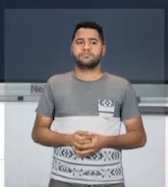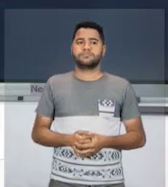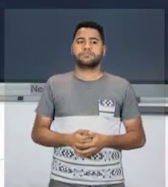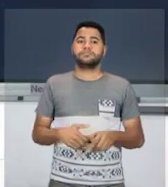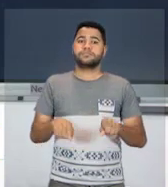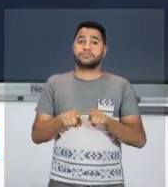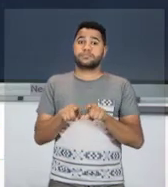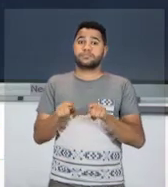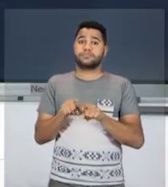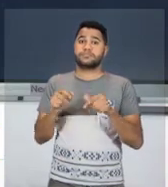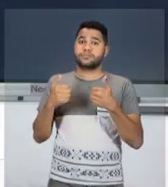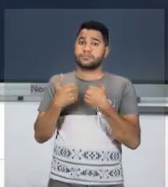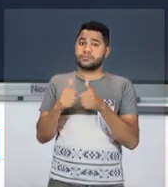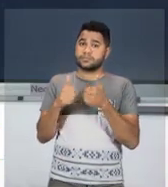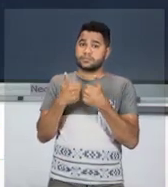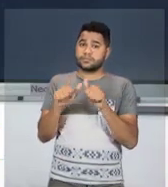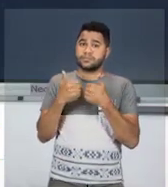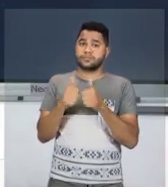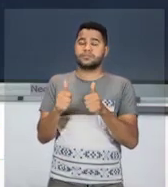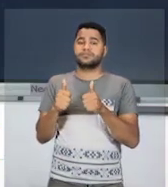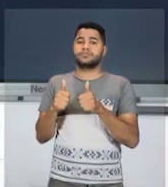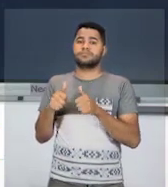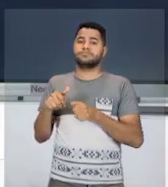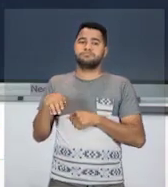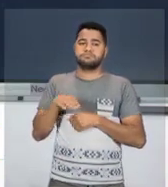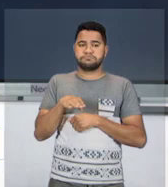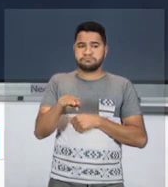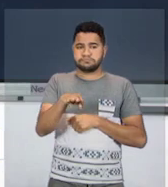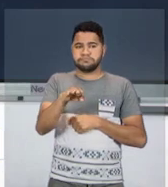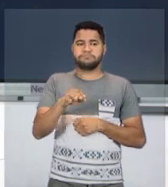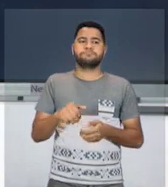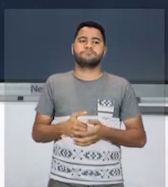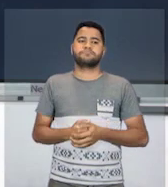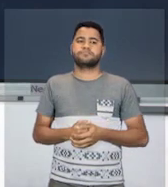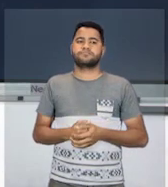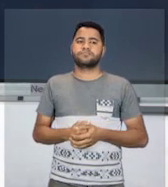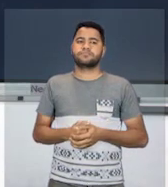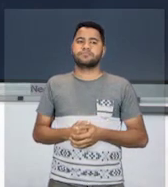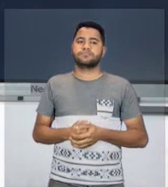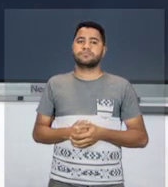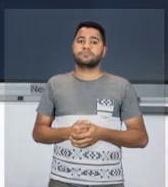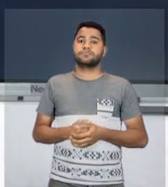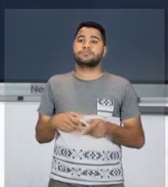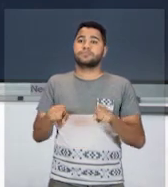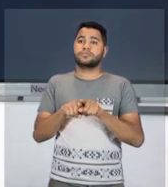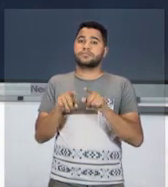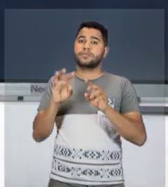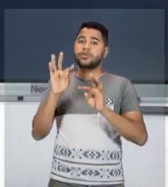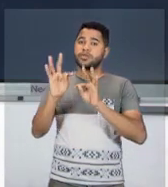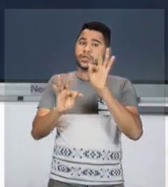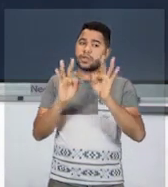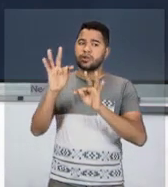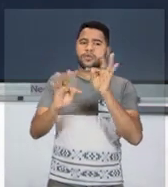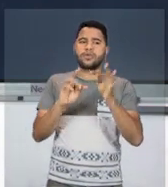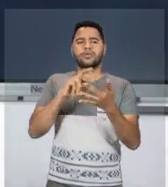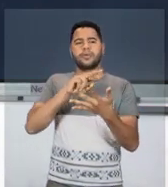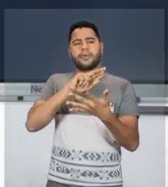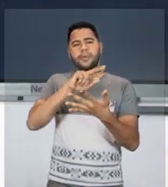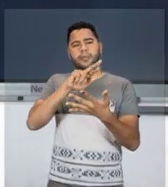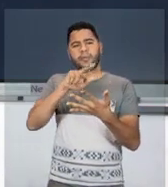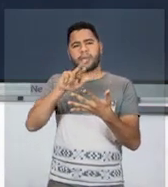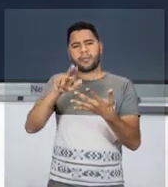transportation que é o transporte information tecnologies Então